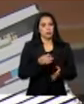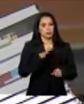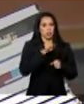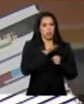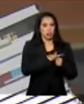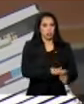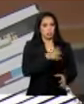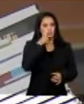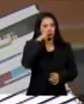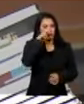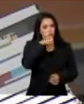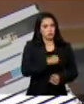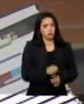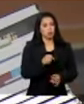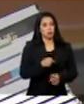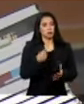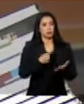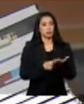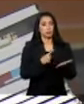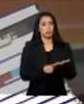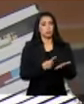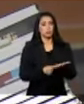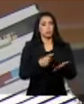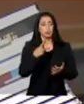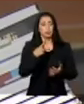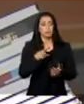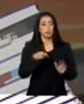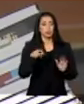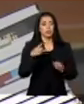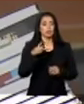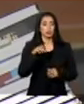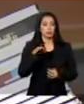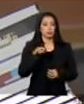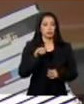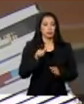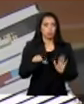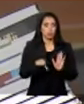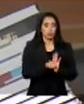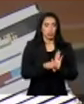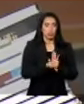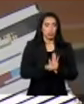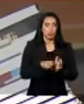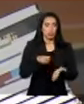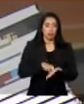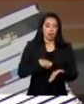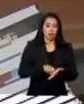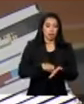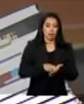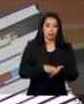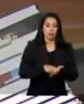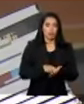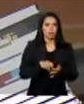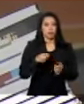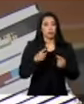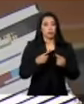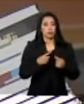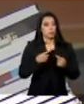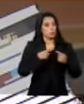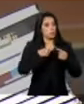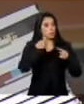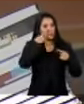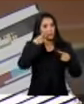afastar o início do cumprimento da pena, devendo tal prática ser coibida diante do